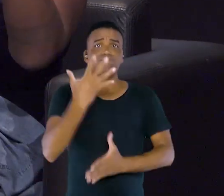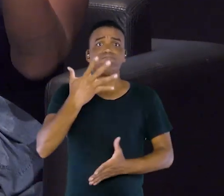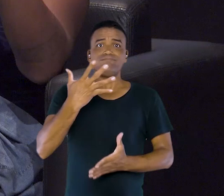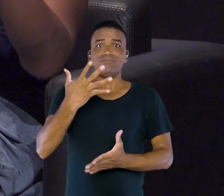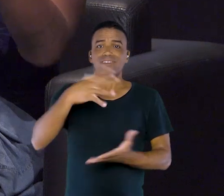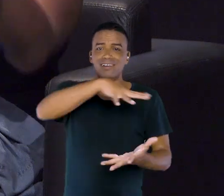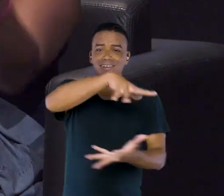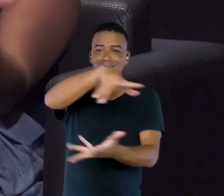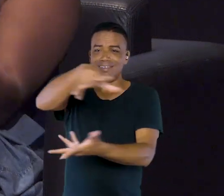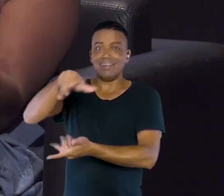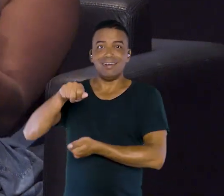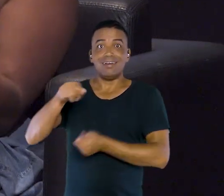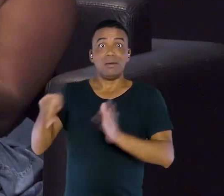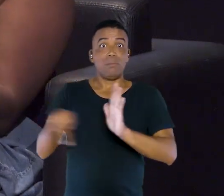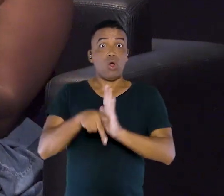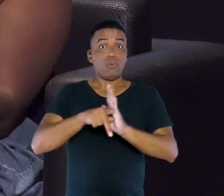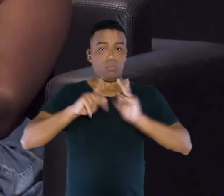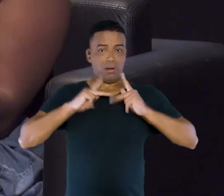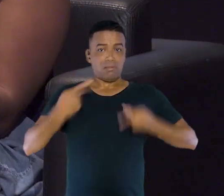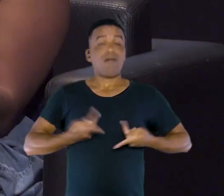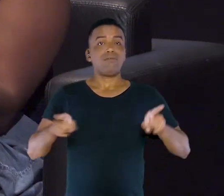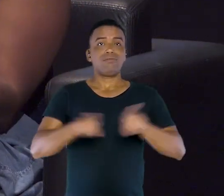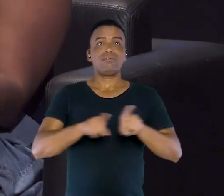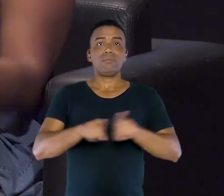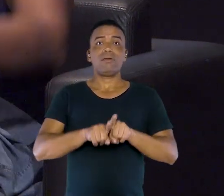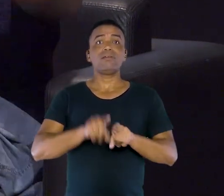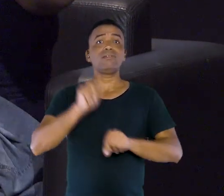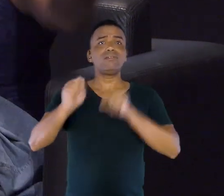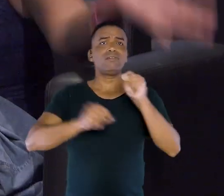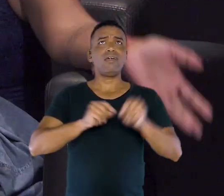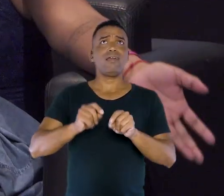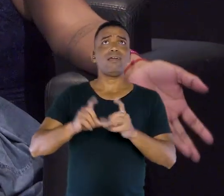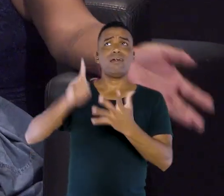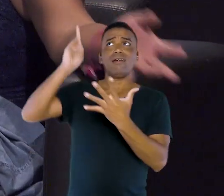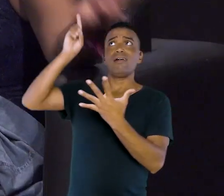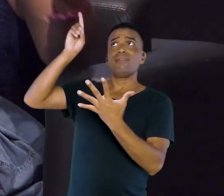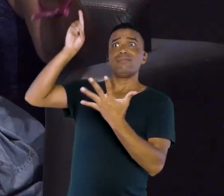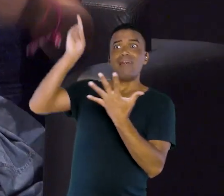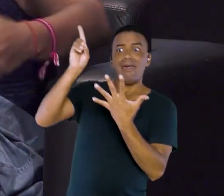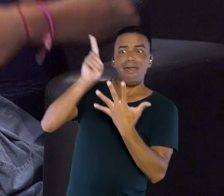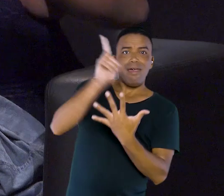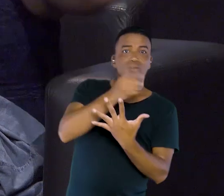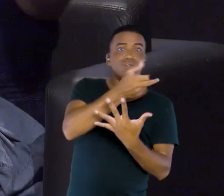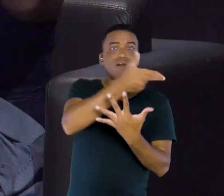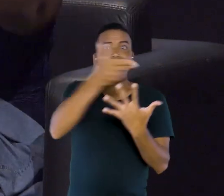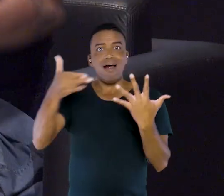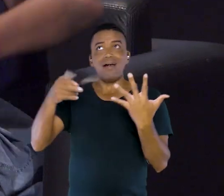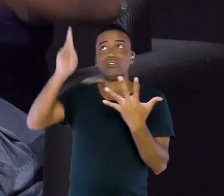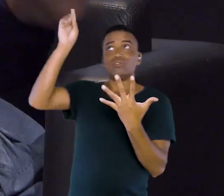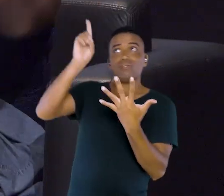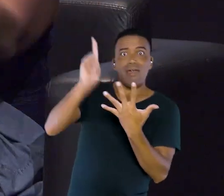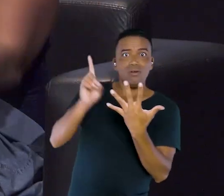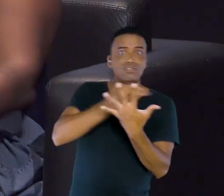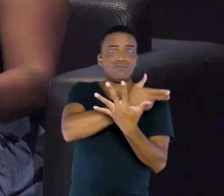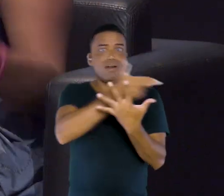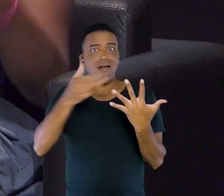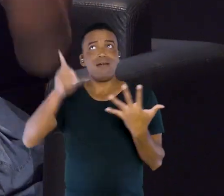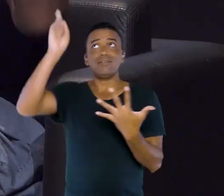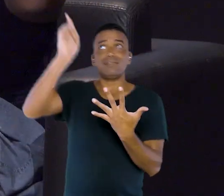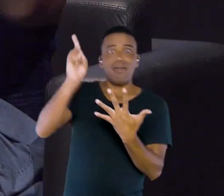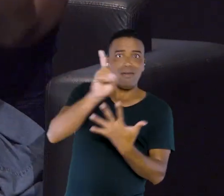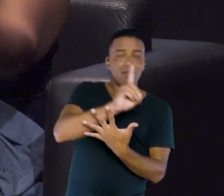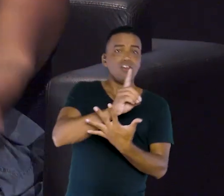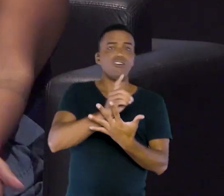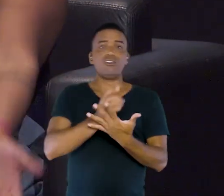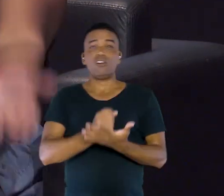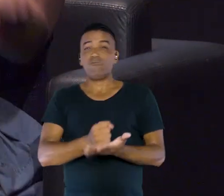formação da origem do mundo e da humanidade. Quem foram os nossos deuses e qual foi esse processo